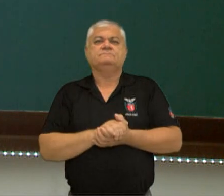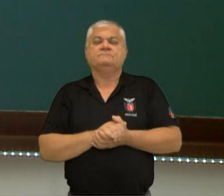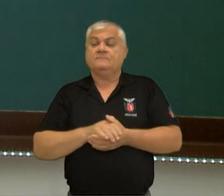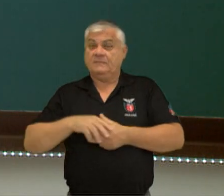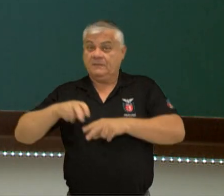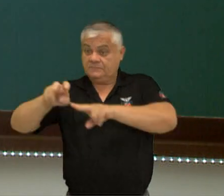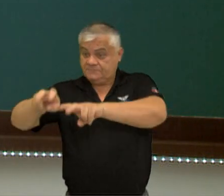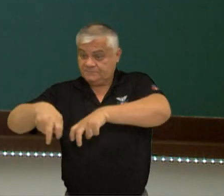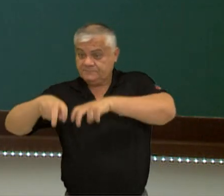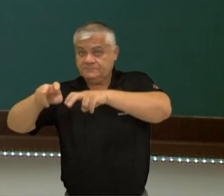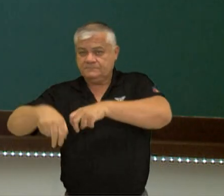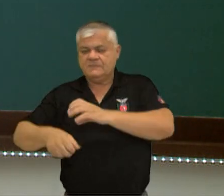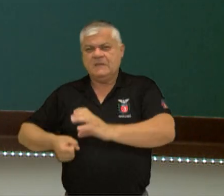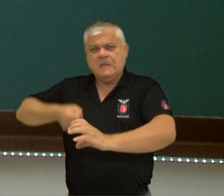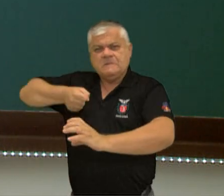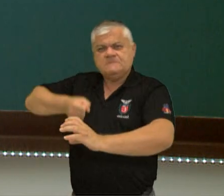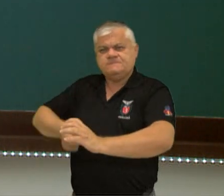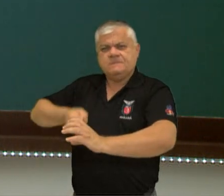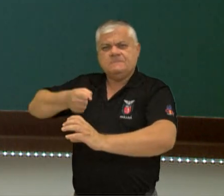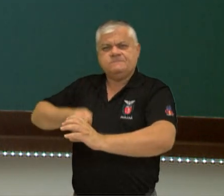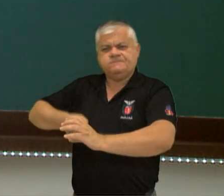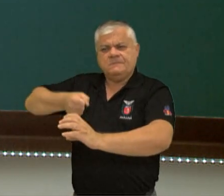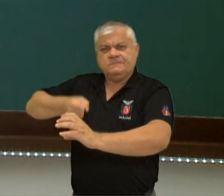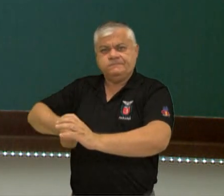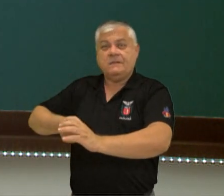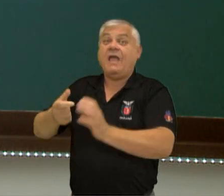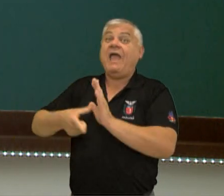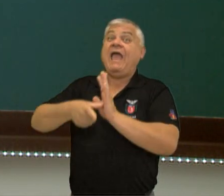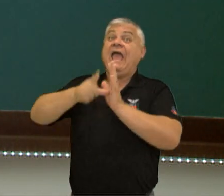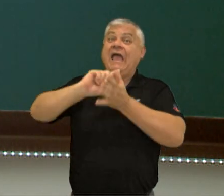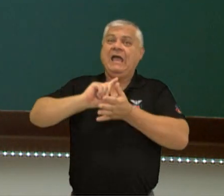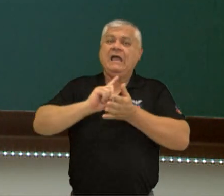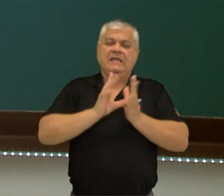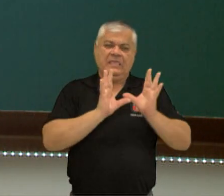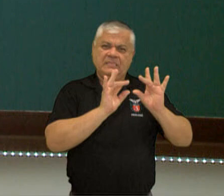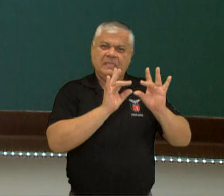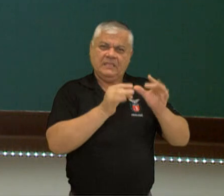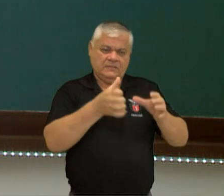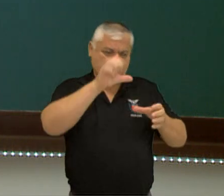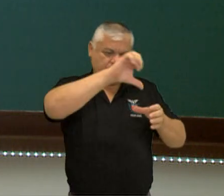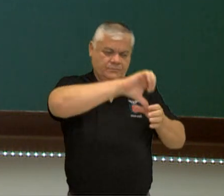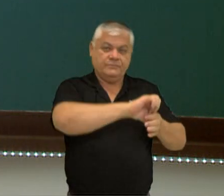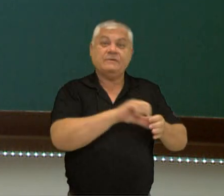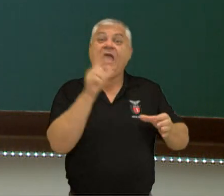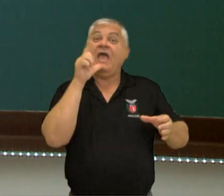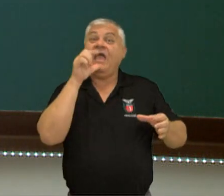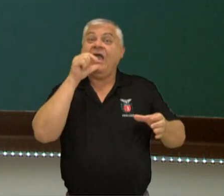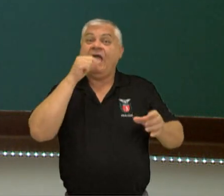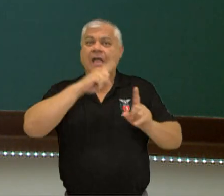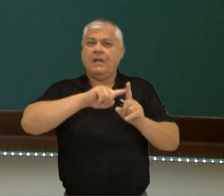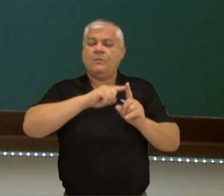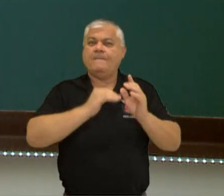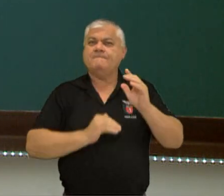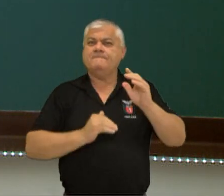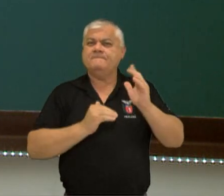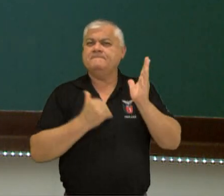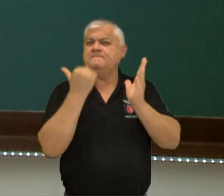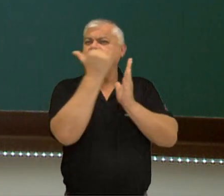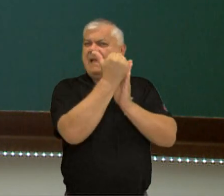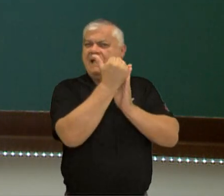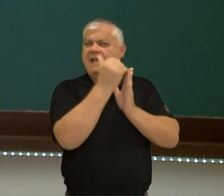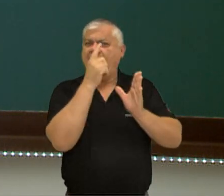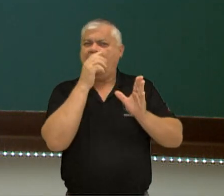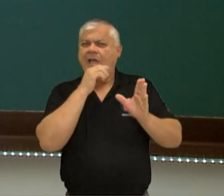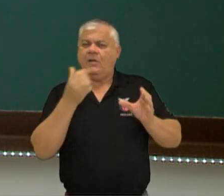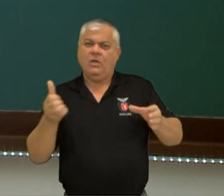os inseticidas são diluídos em água antes de serem aplicados nas plantações. Então, para a fábrica, produz lá um